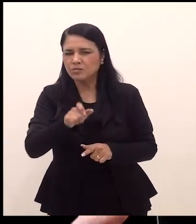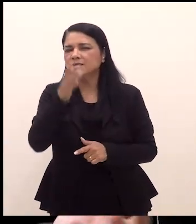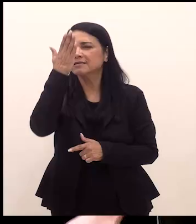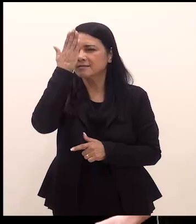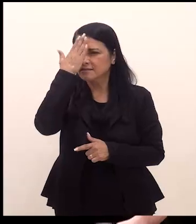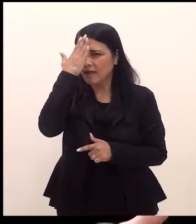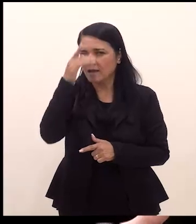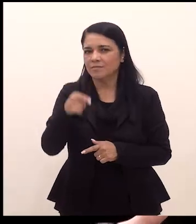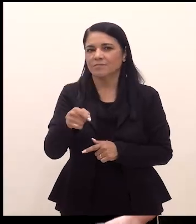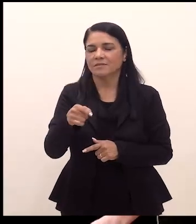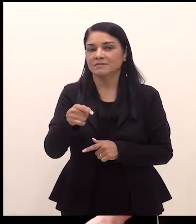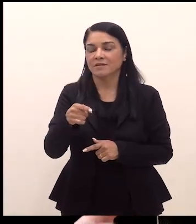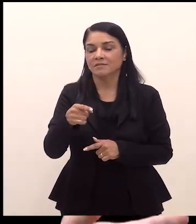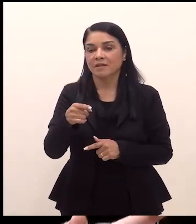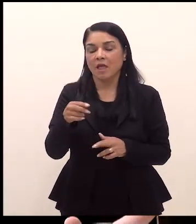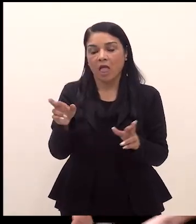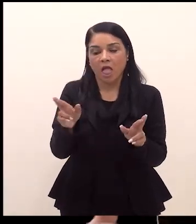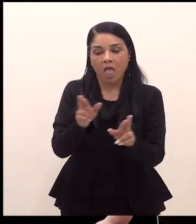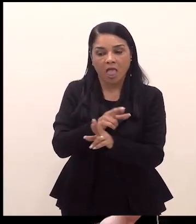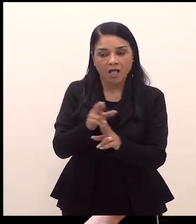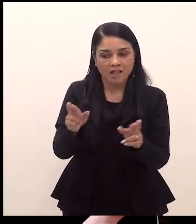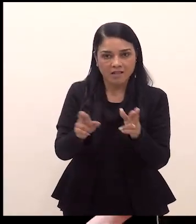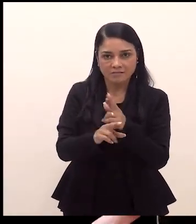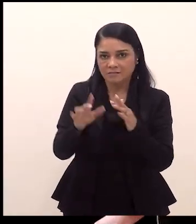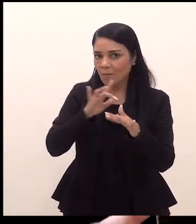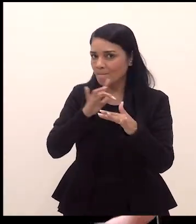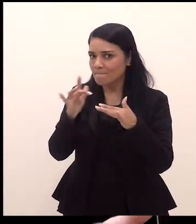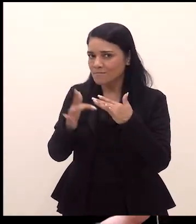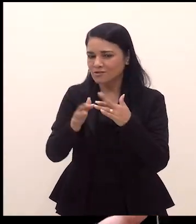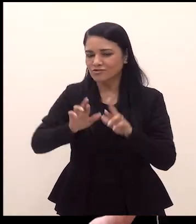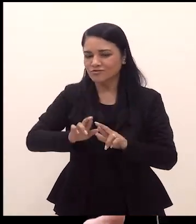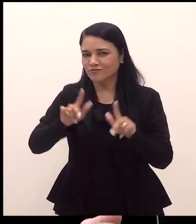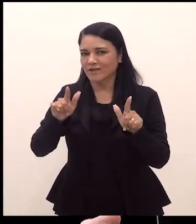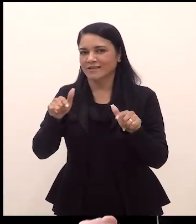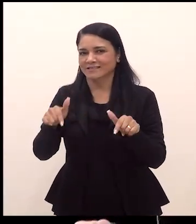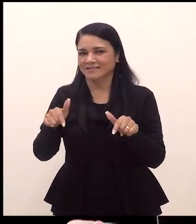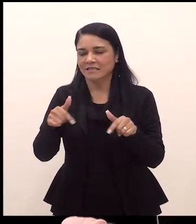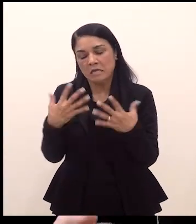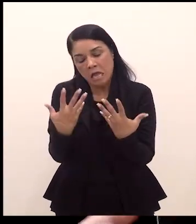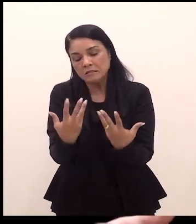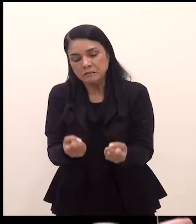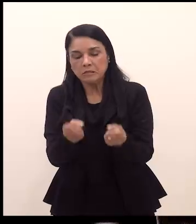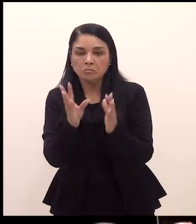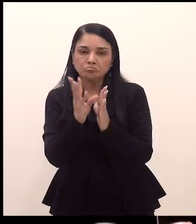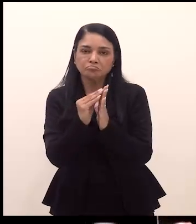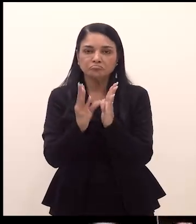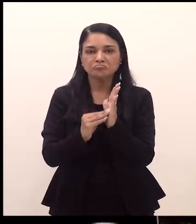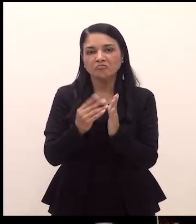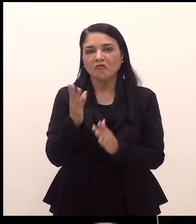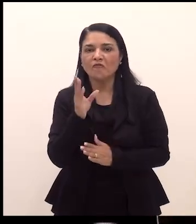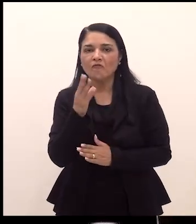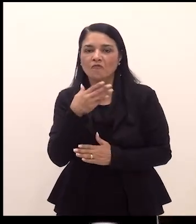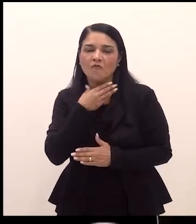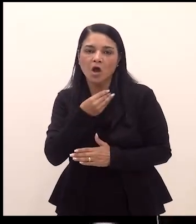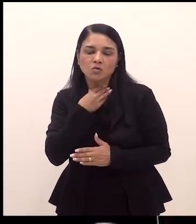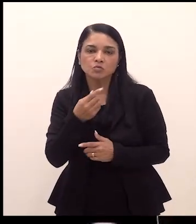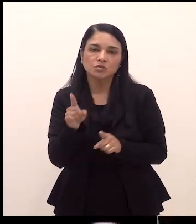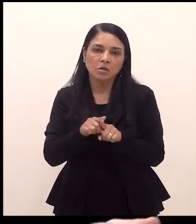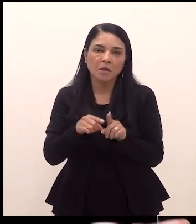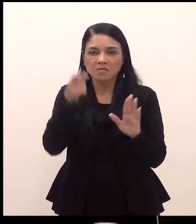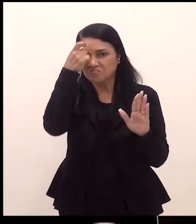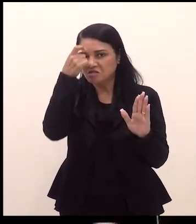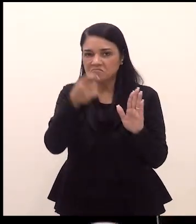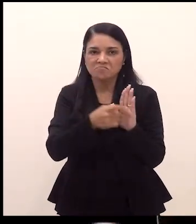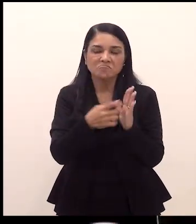Na verdade, as pessoas sabem, só que elas constroem outro tipo de relacionamento com a mídia, que às vezes elas passam até a aceitar um conteúdo falso